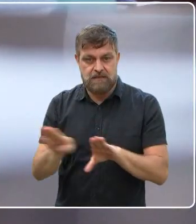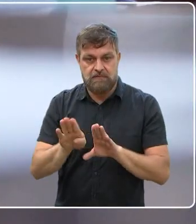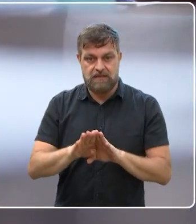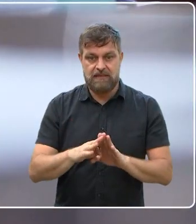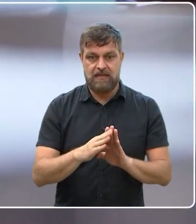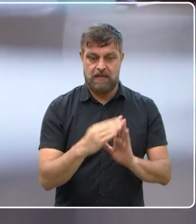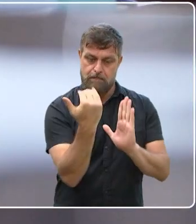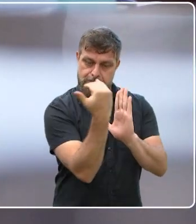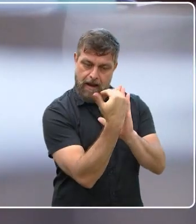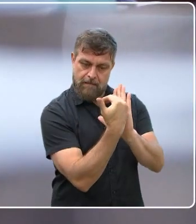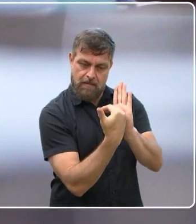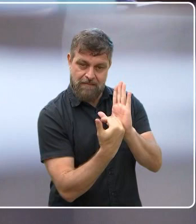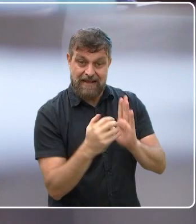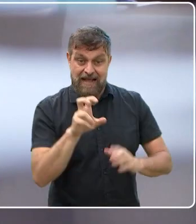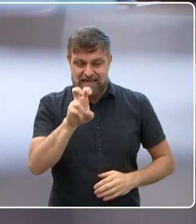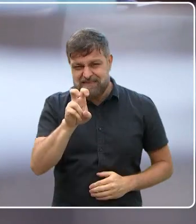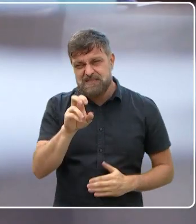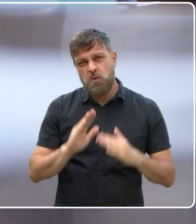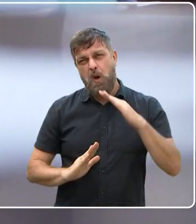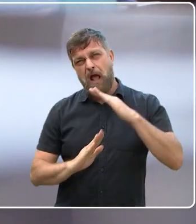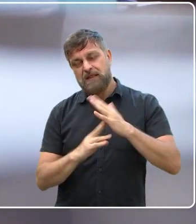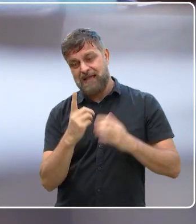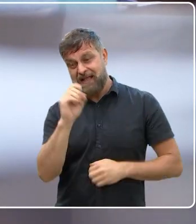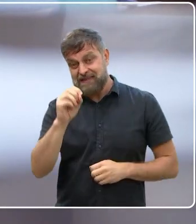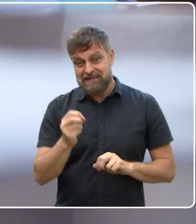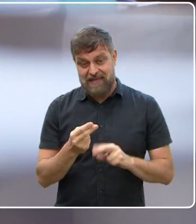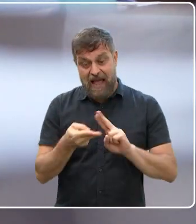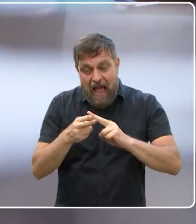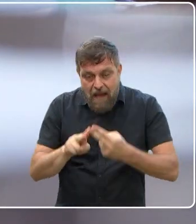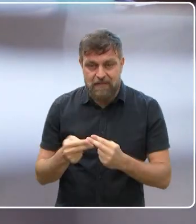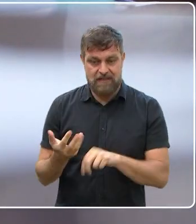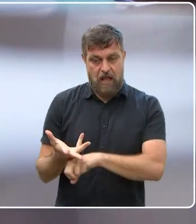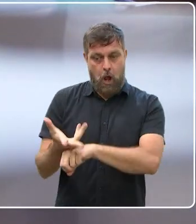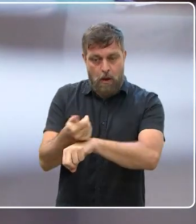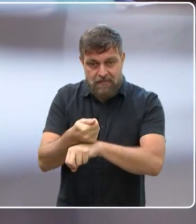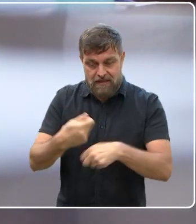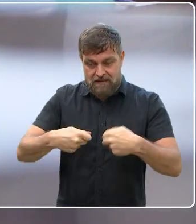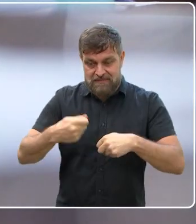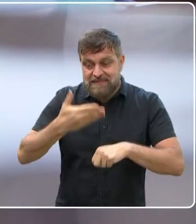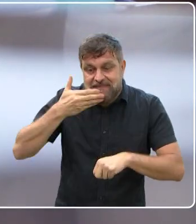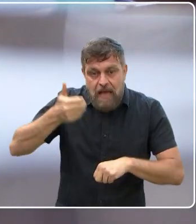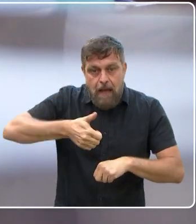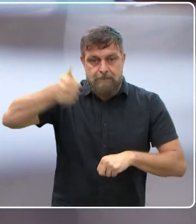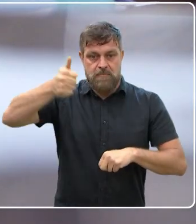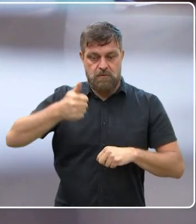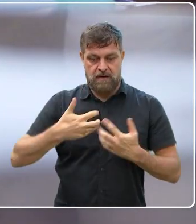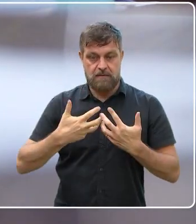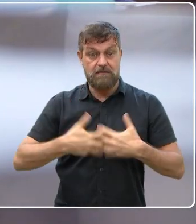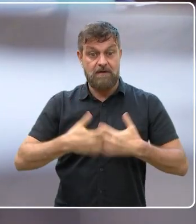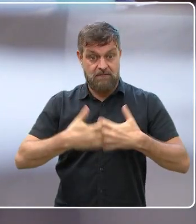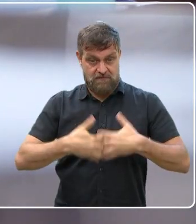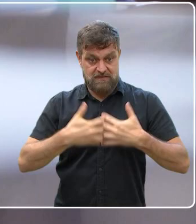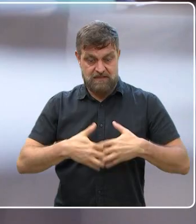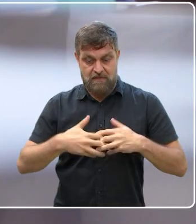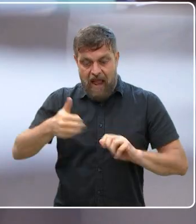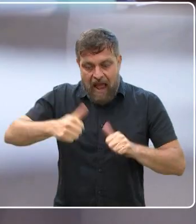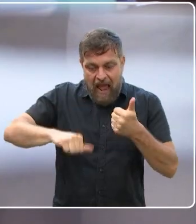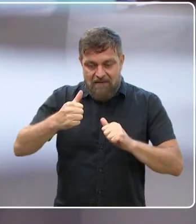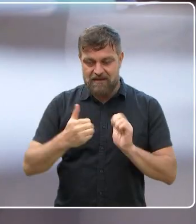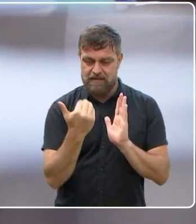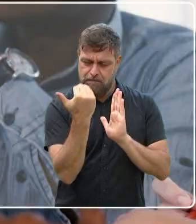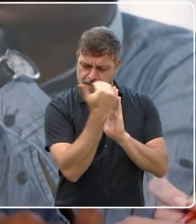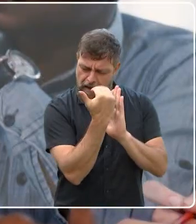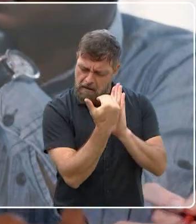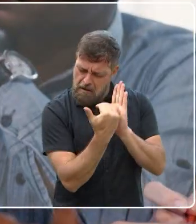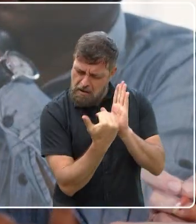uma lista contendo de 5 a 10 habilidades e competências que precisa ampliar em suas funções e avalie cada